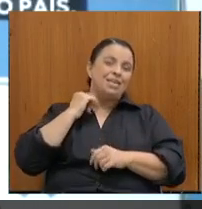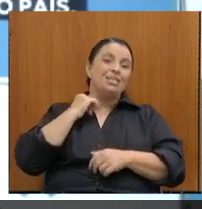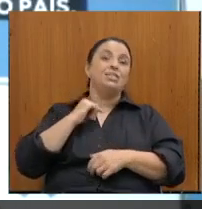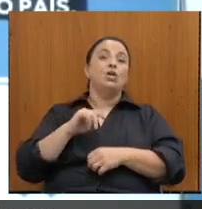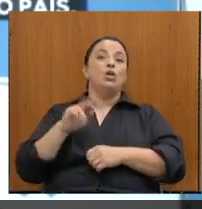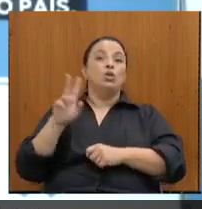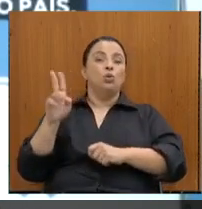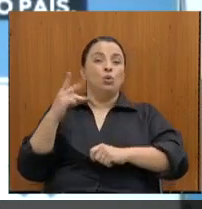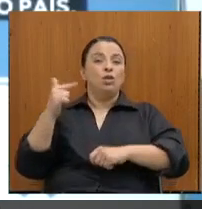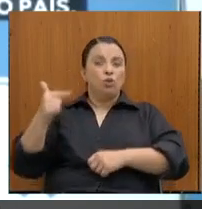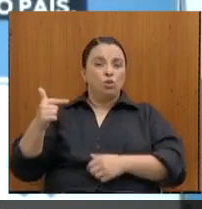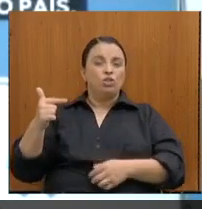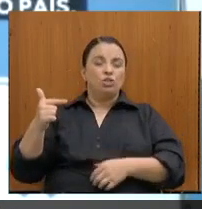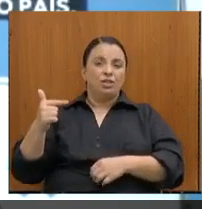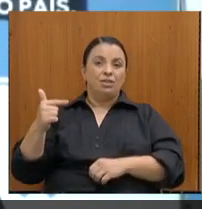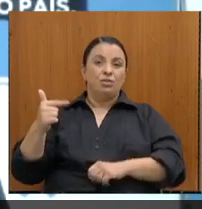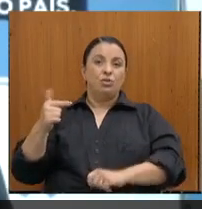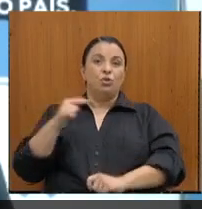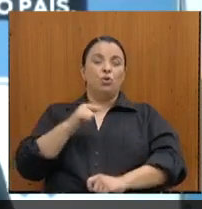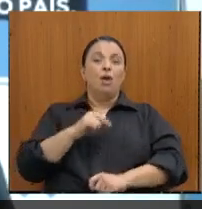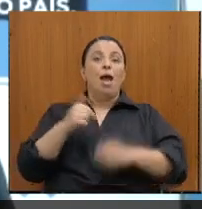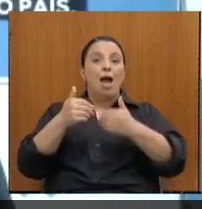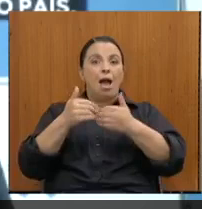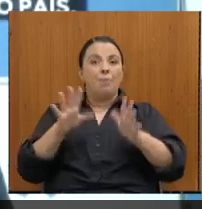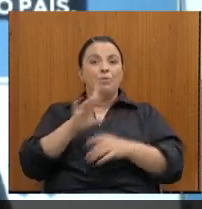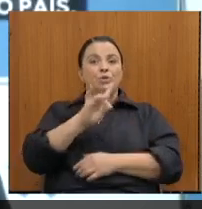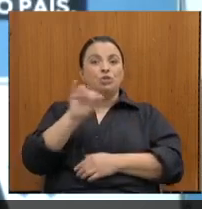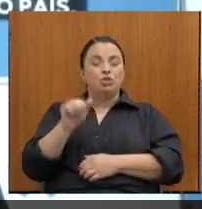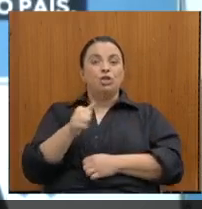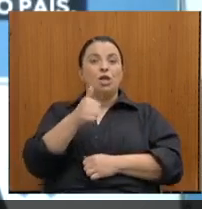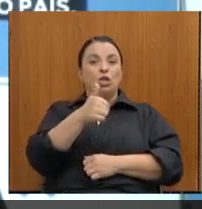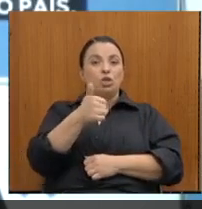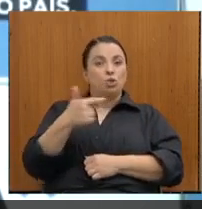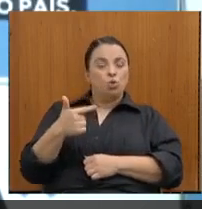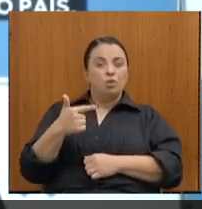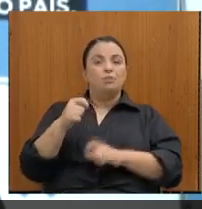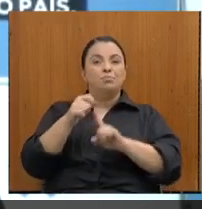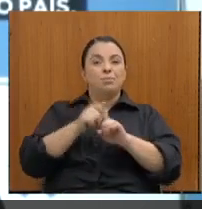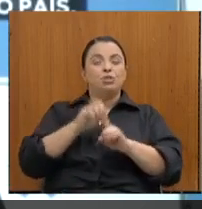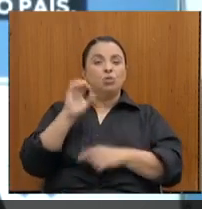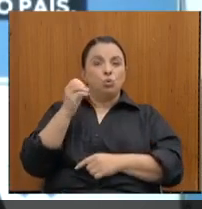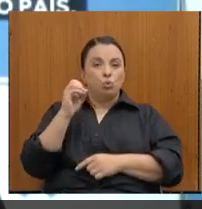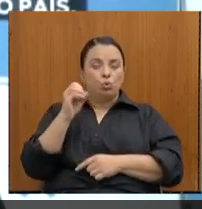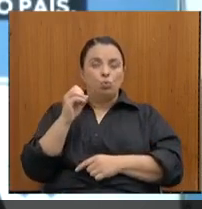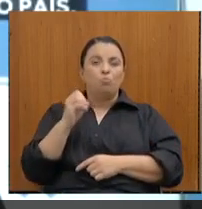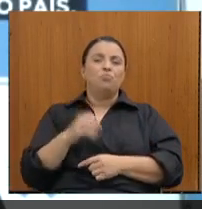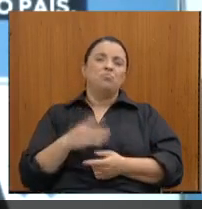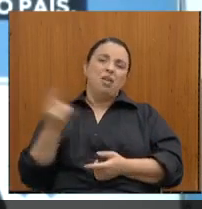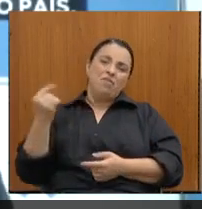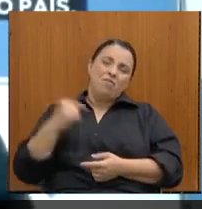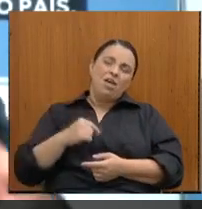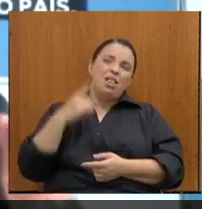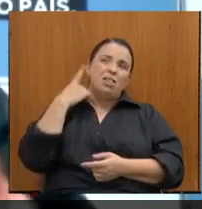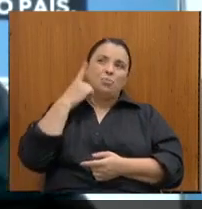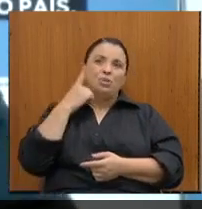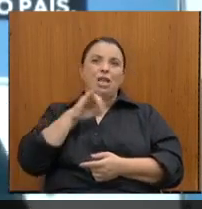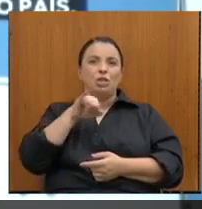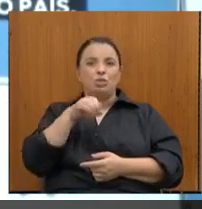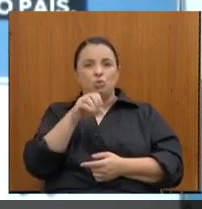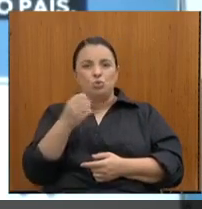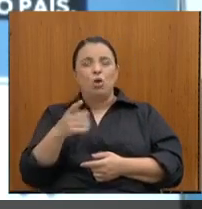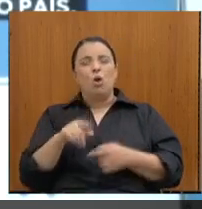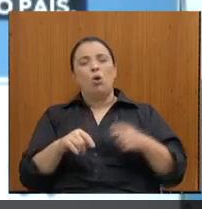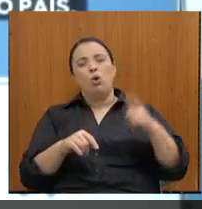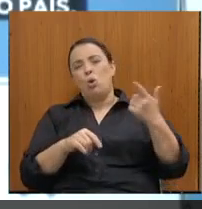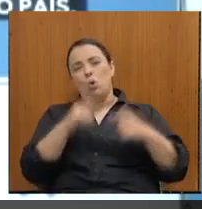no dia 12/8 hoje eu vou te contar com a presença do deputado João Pereira e vários outros senhores exclusivos do ministro Minas e